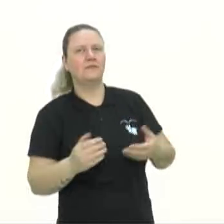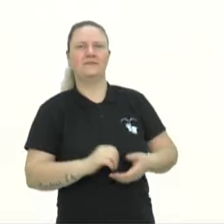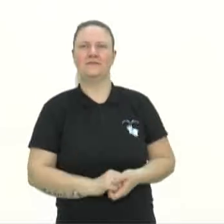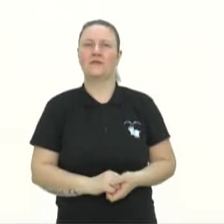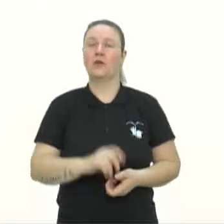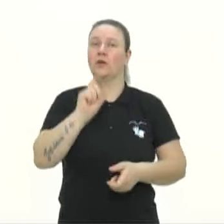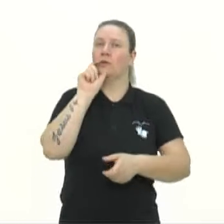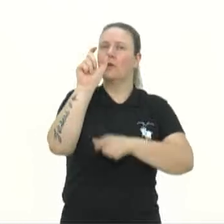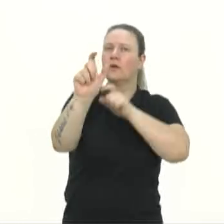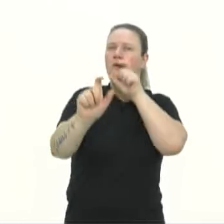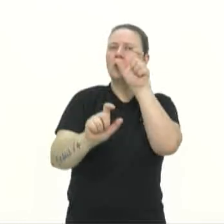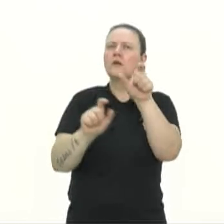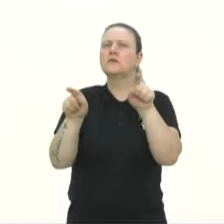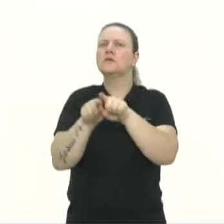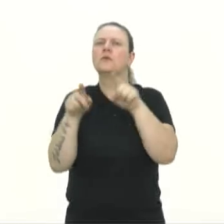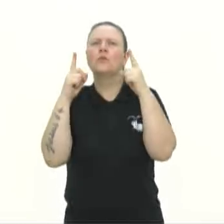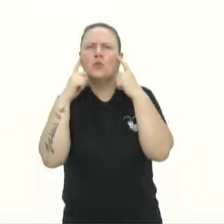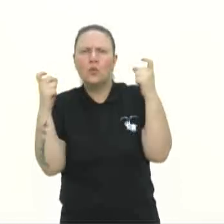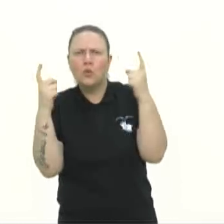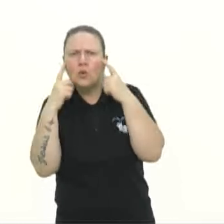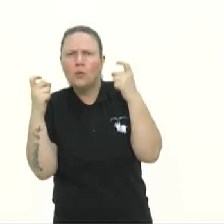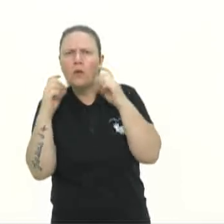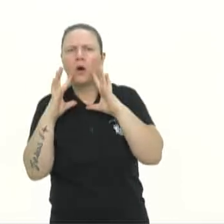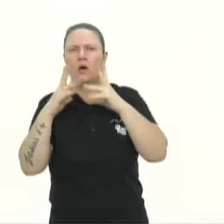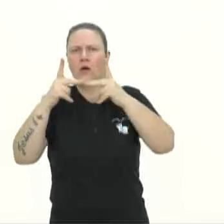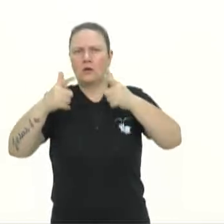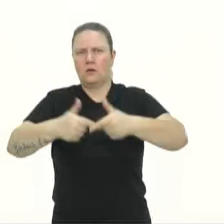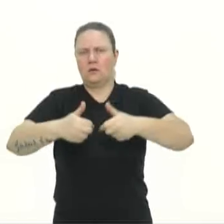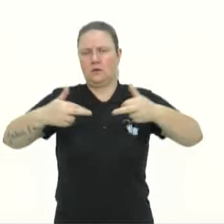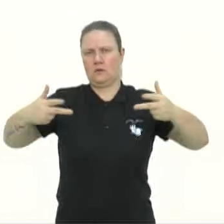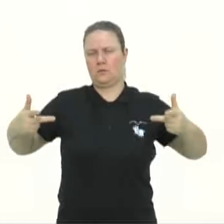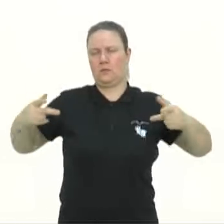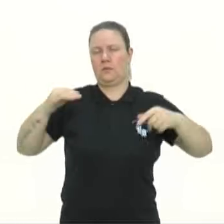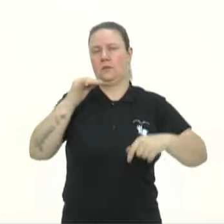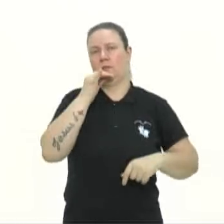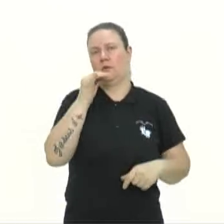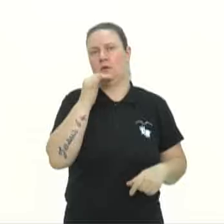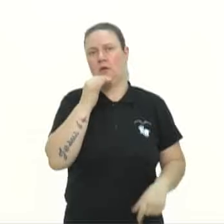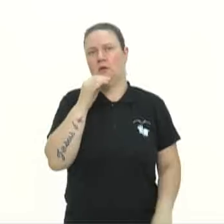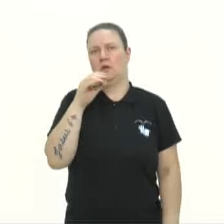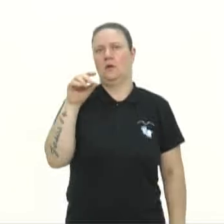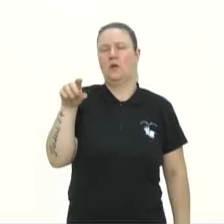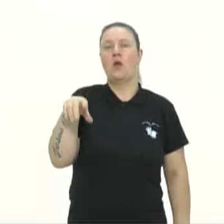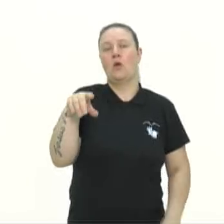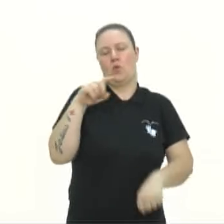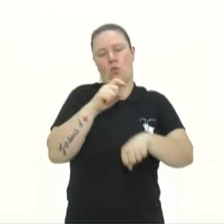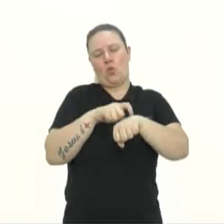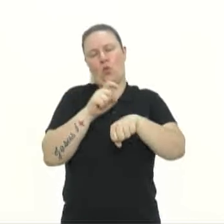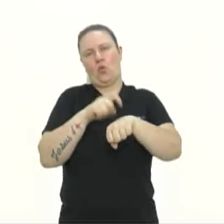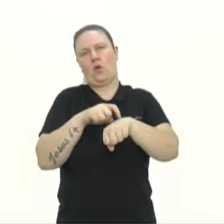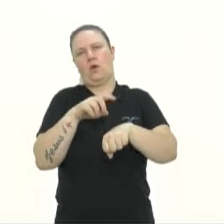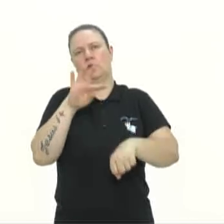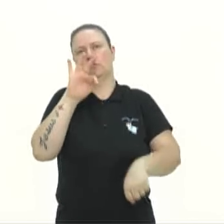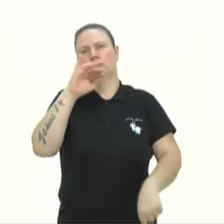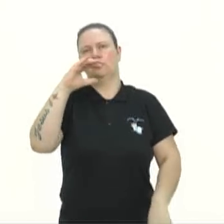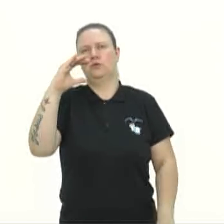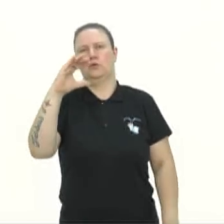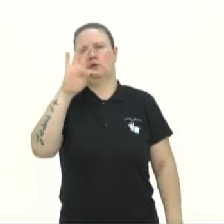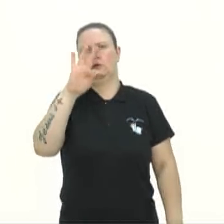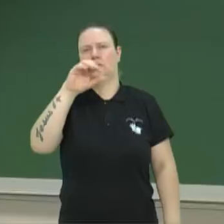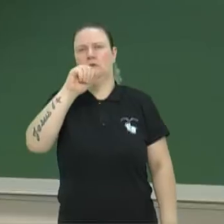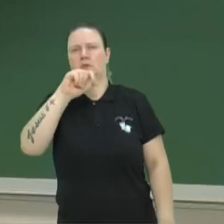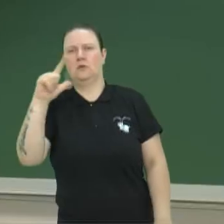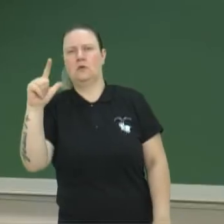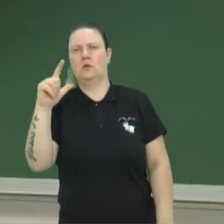reproduzem ruídos de animais ou de objetos. Por exemplo, tic-tac, clique, pá,